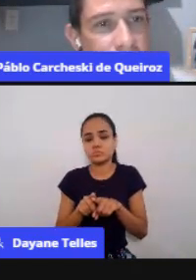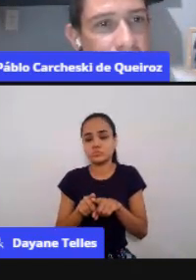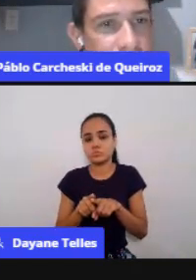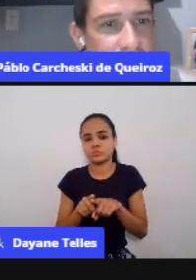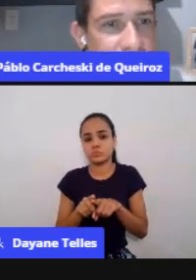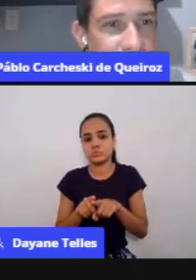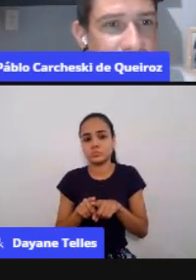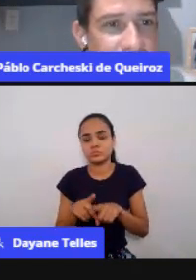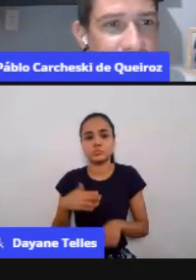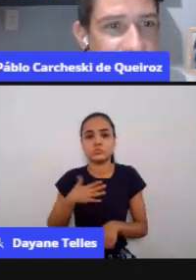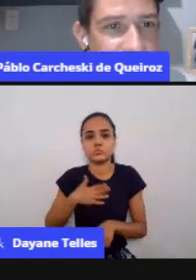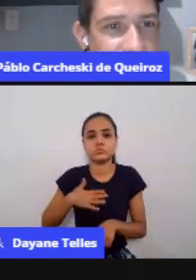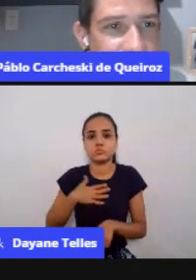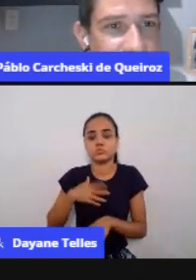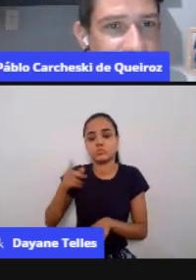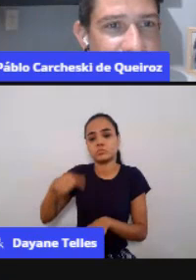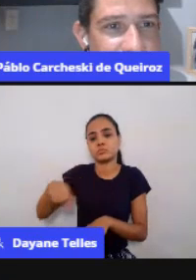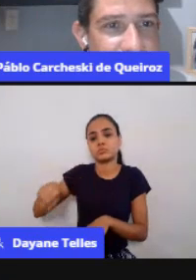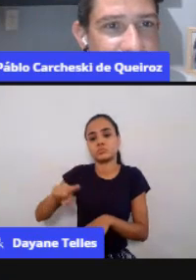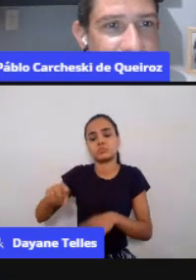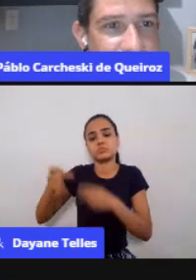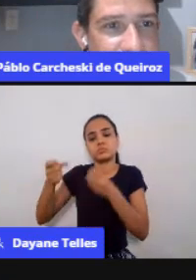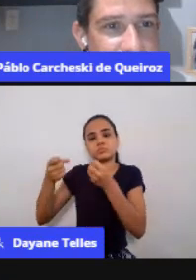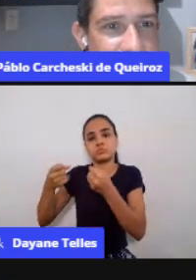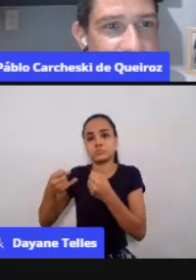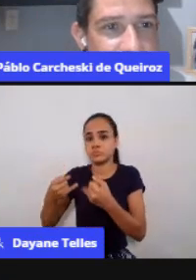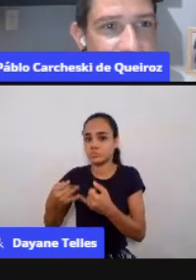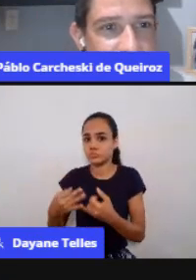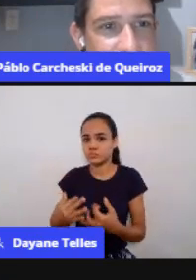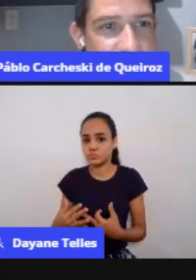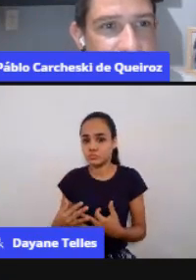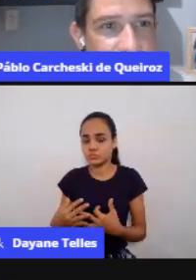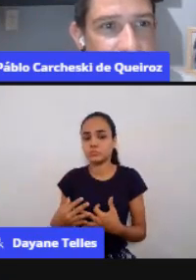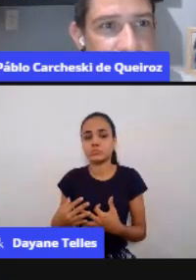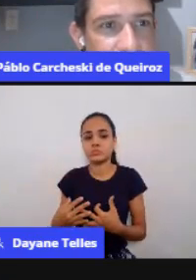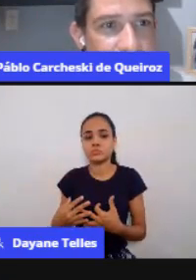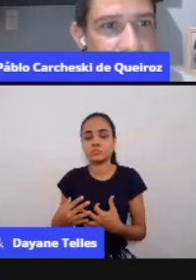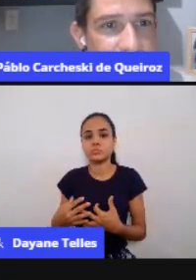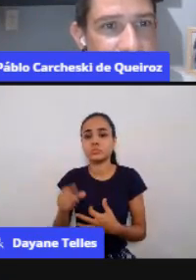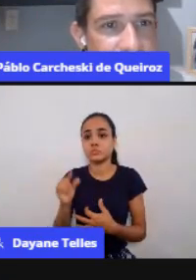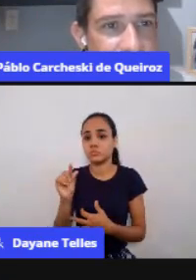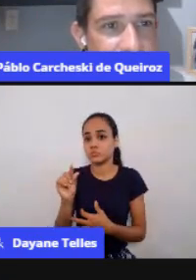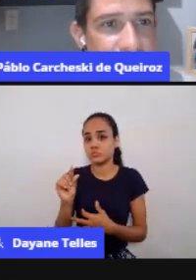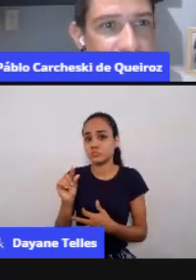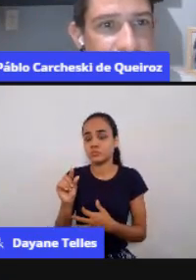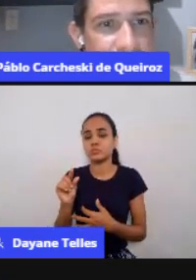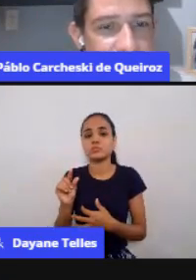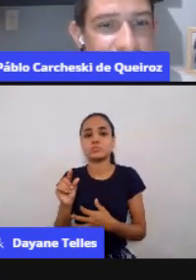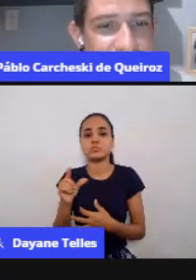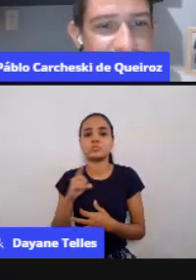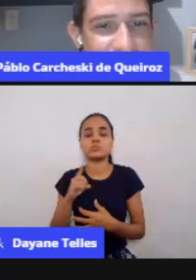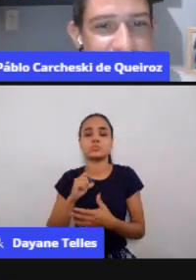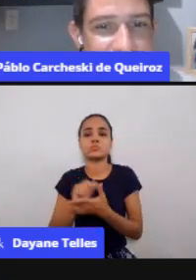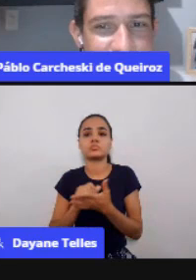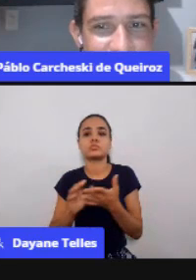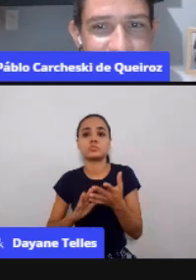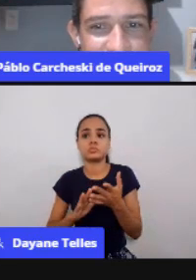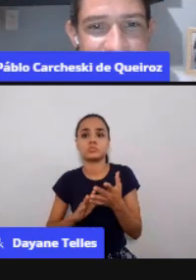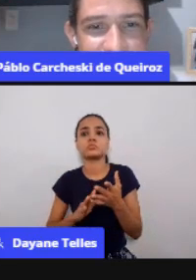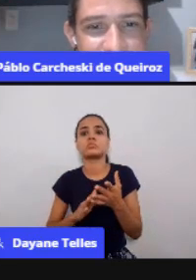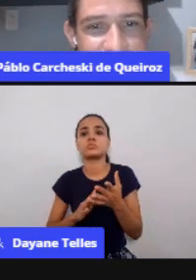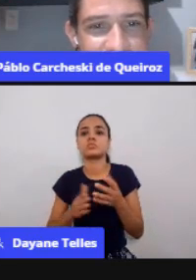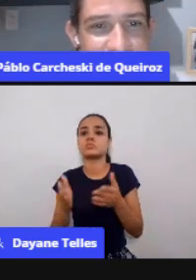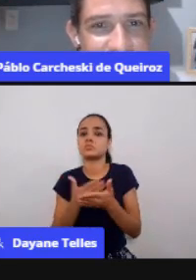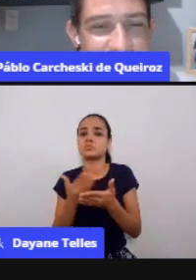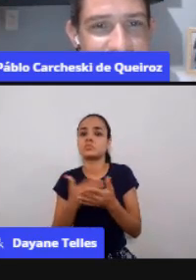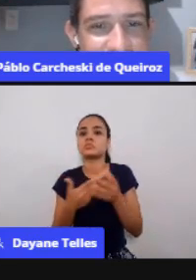dessa atividade que esteve presente, que estará presente no caderno base 3 e que também já esteve presente nas avaliações diagnósticas do 8º ano,